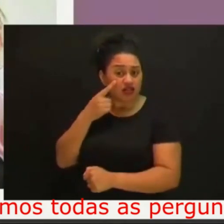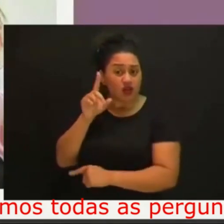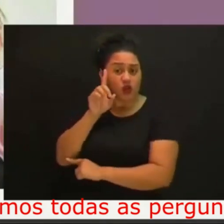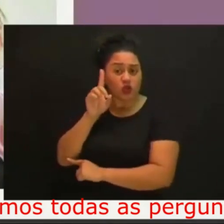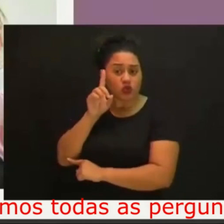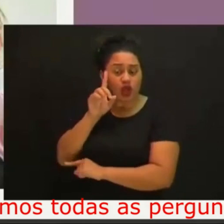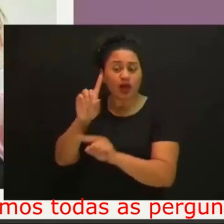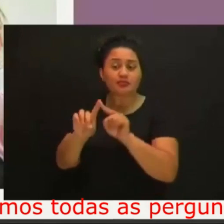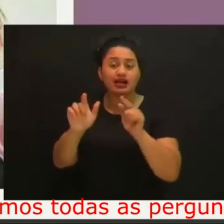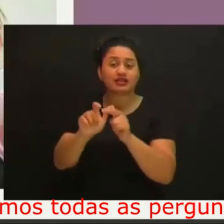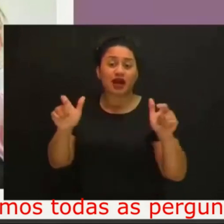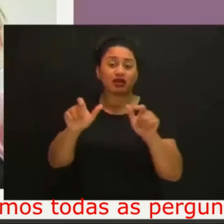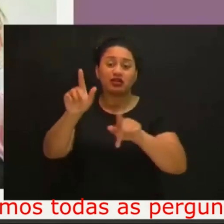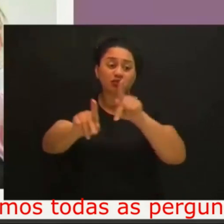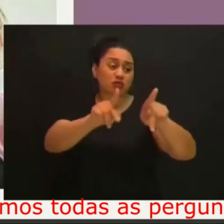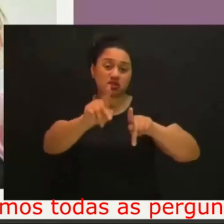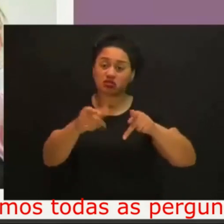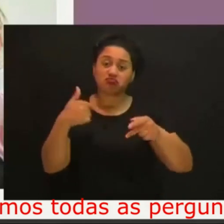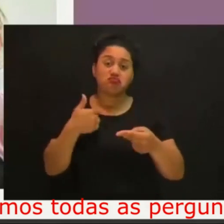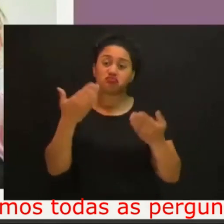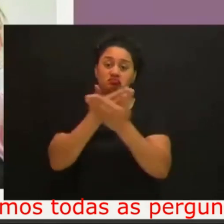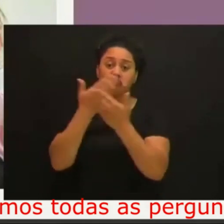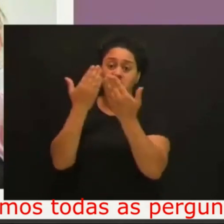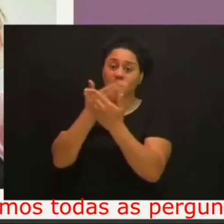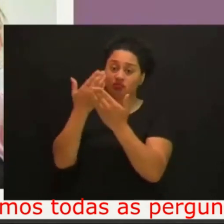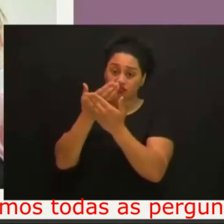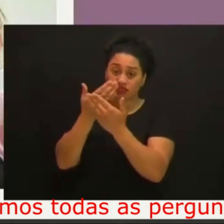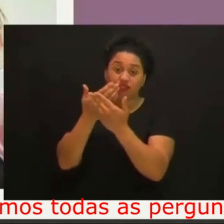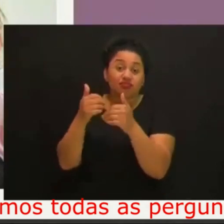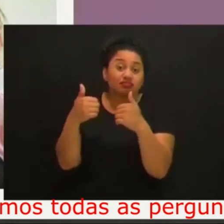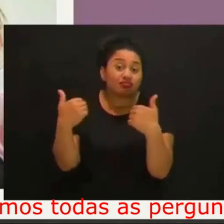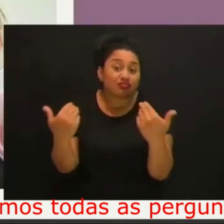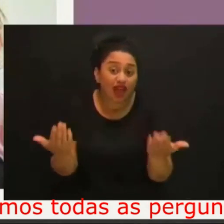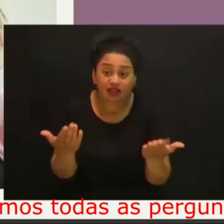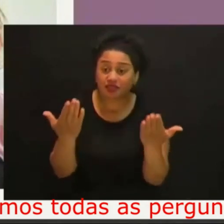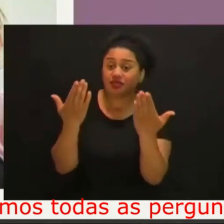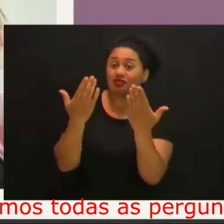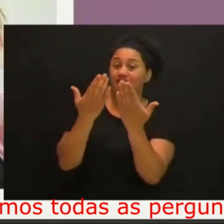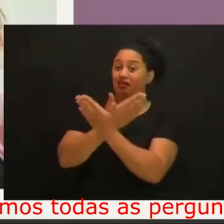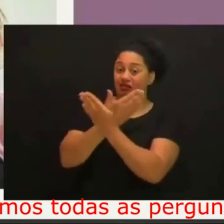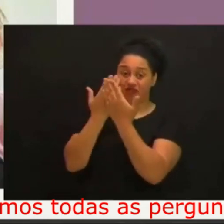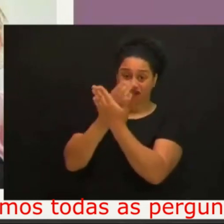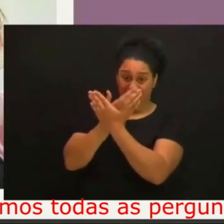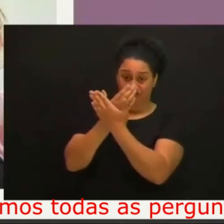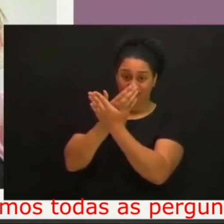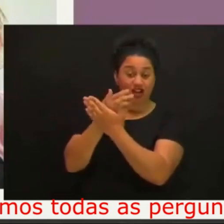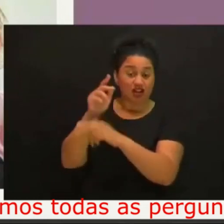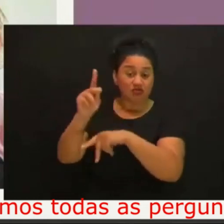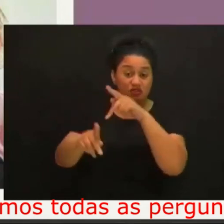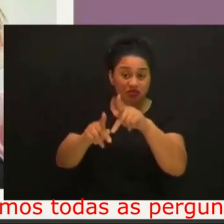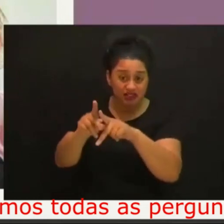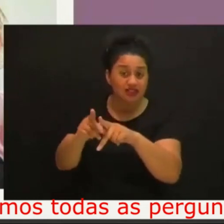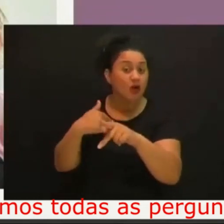Mas a maior parte da população não vê. E ainda que não vendo, a população é contra o